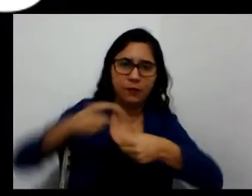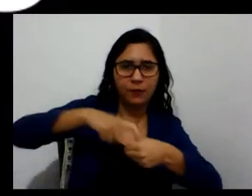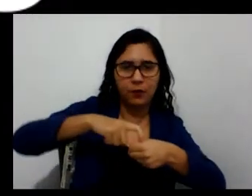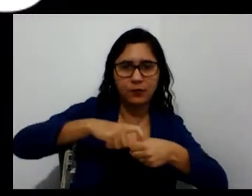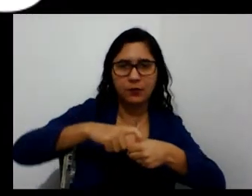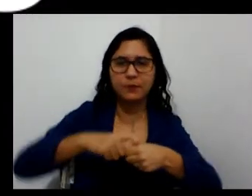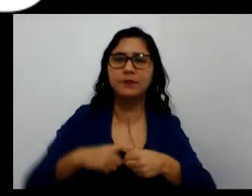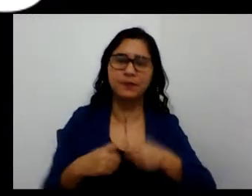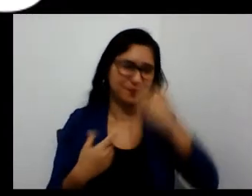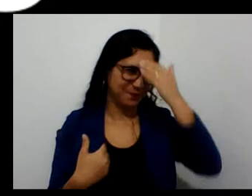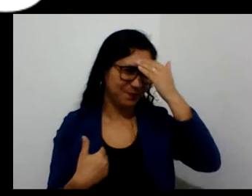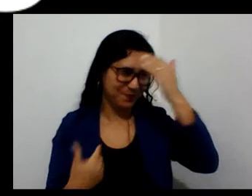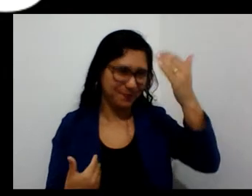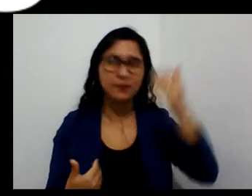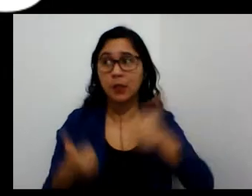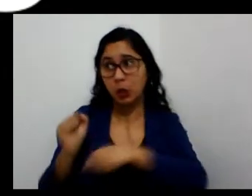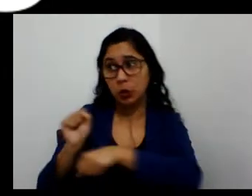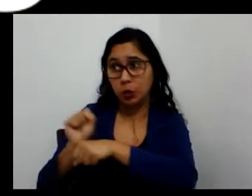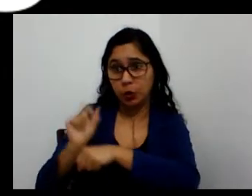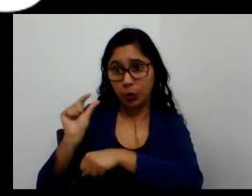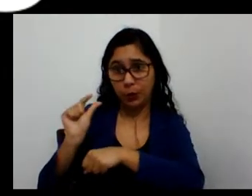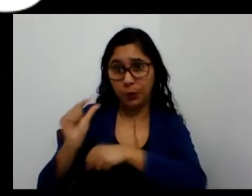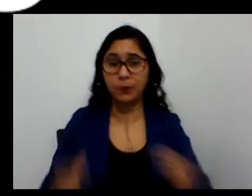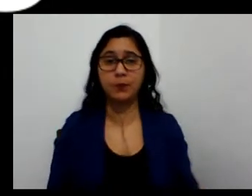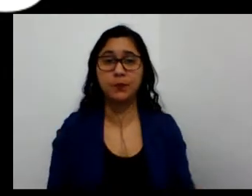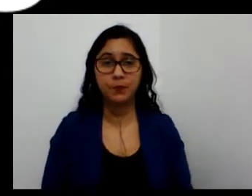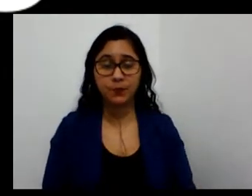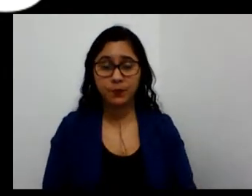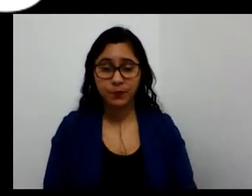professor Valdeck. Só um momento, por favor.